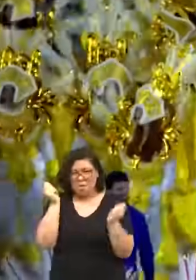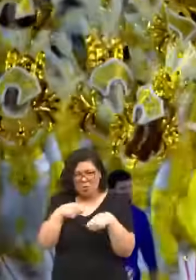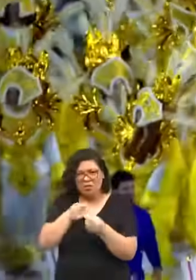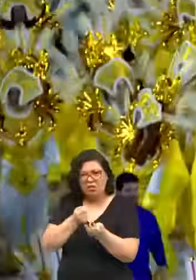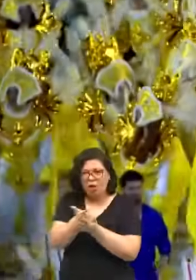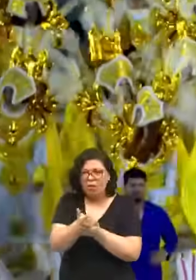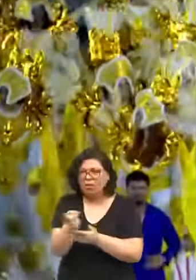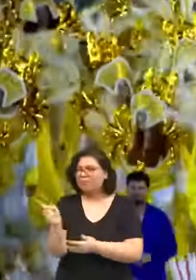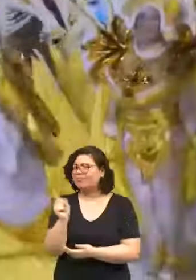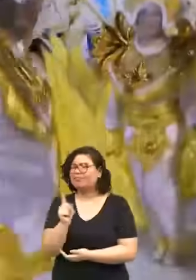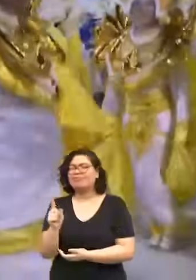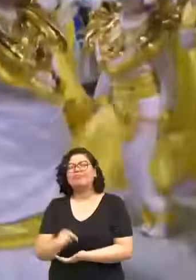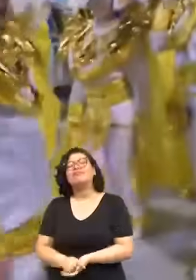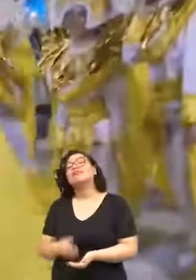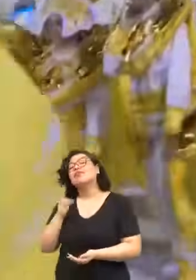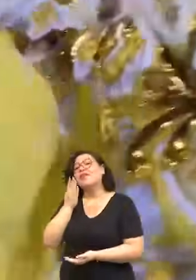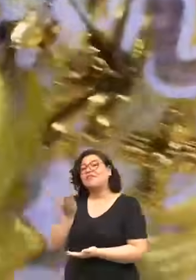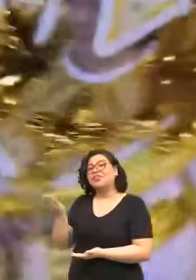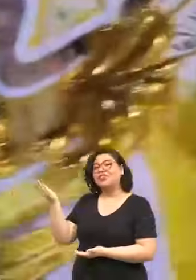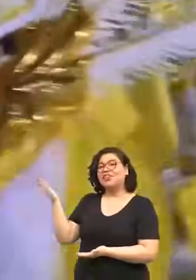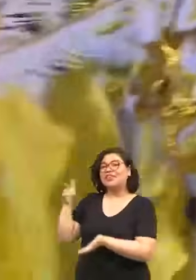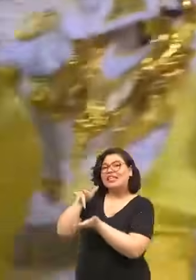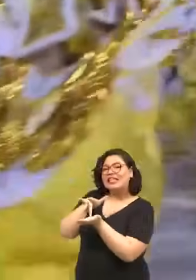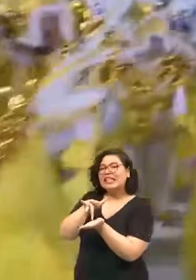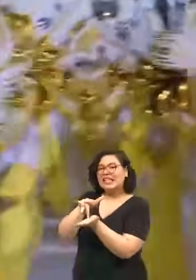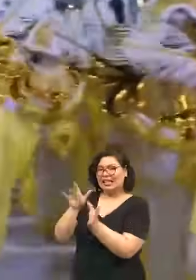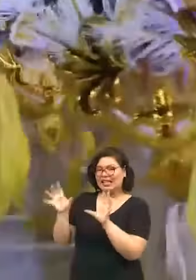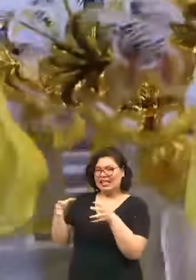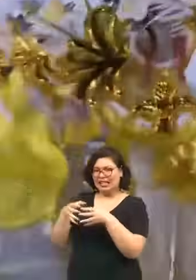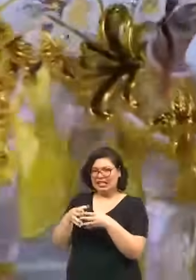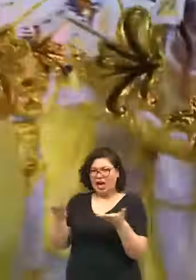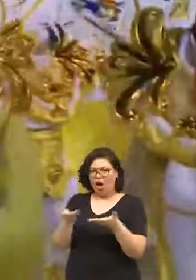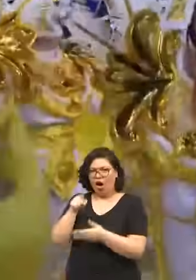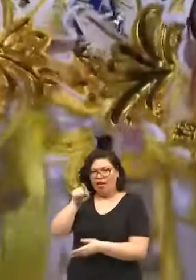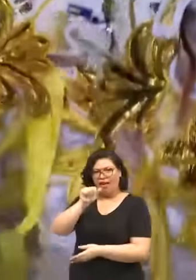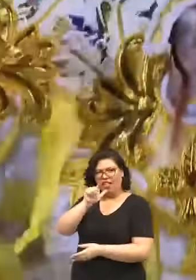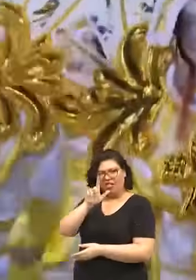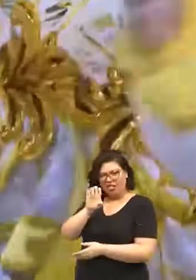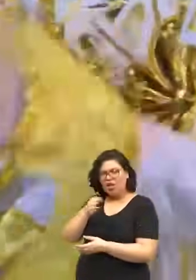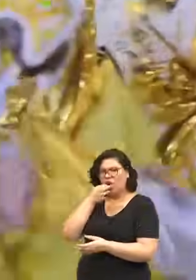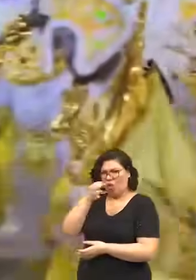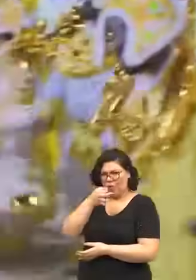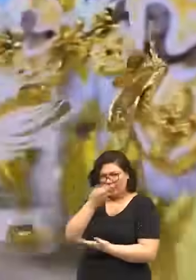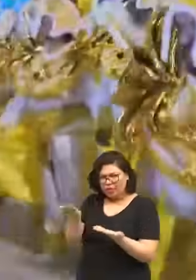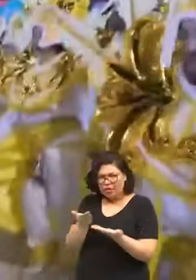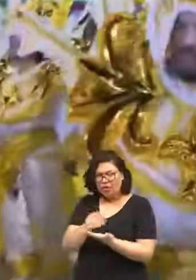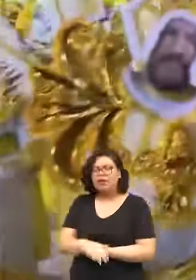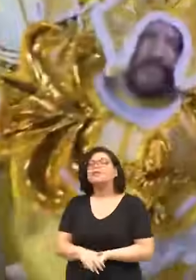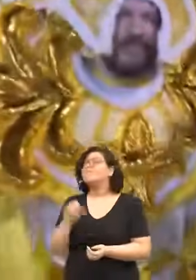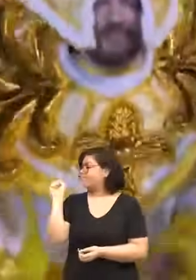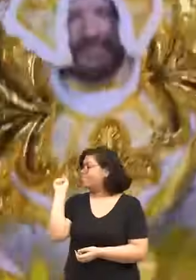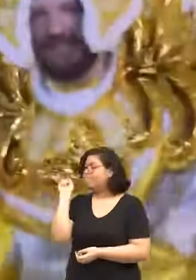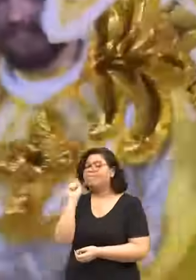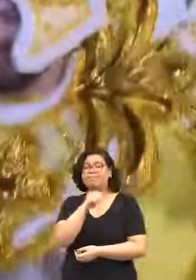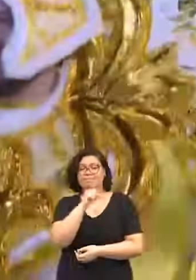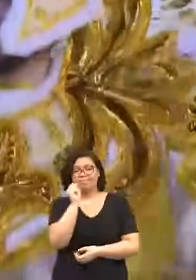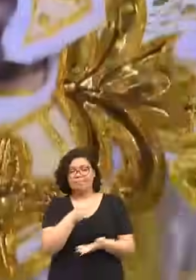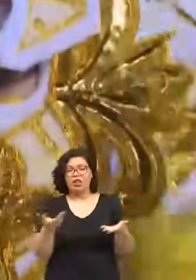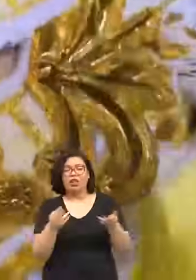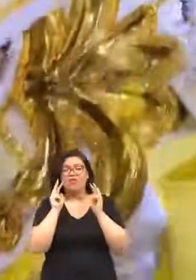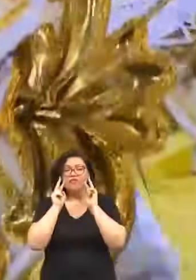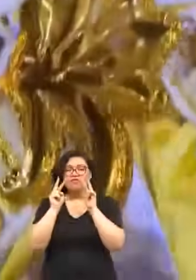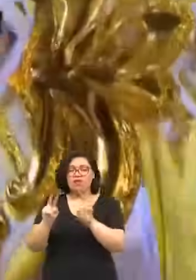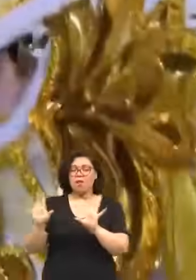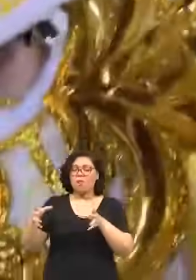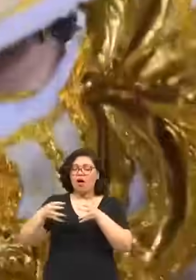Andanças de Ciganos na tela para você. Você quer comentar esse momento, Alessandra? Sim, sim. Acabamos de ver aí a ala musical.